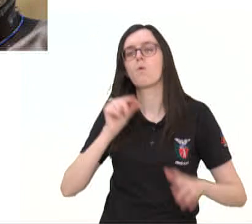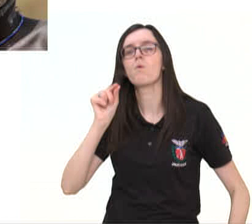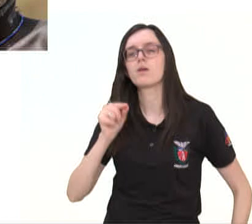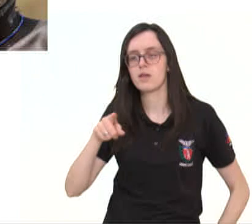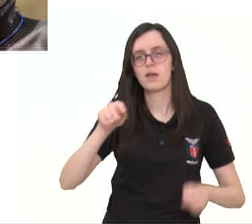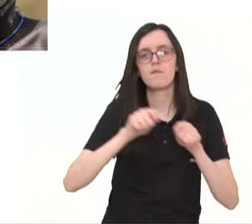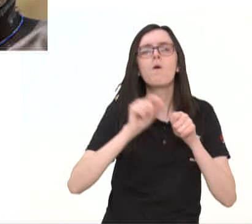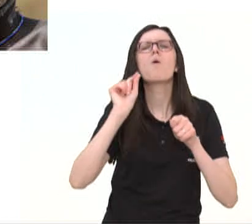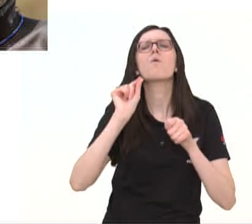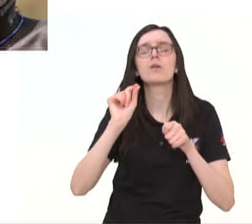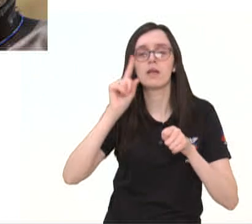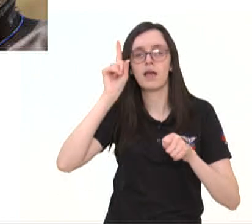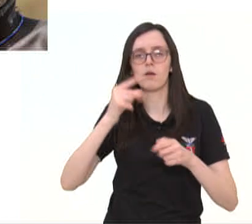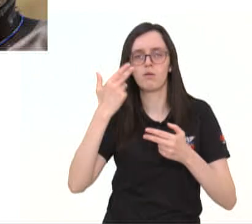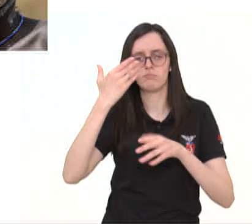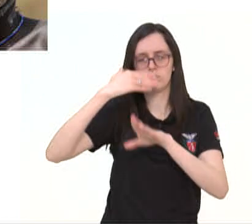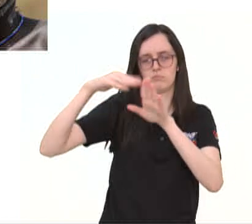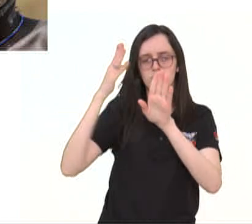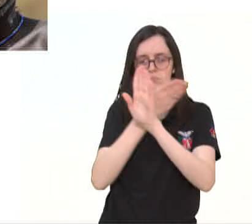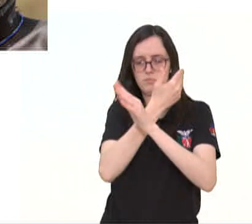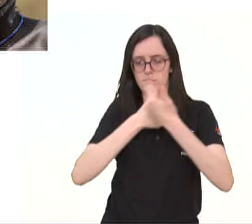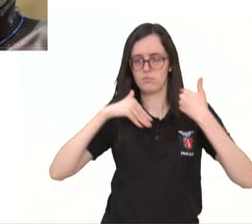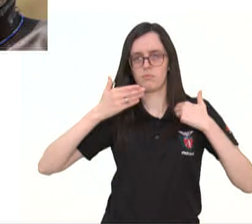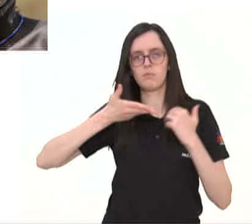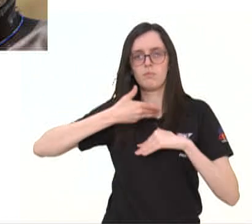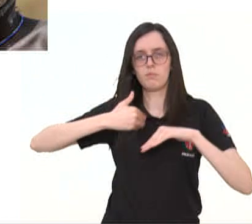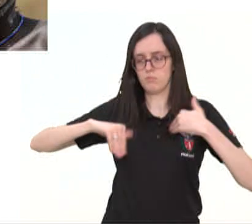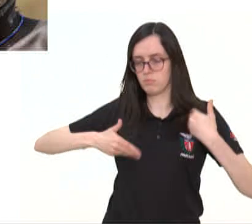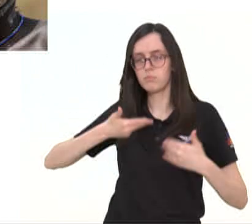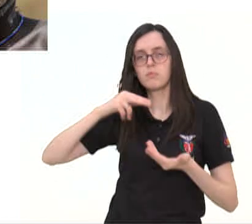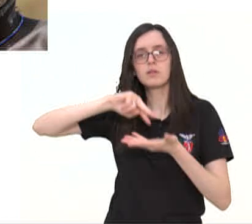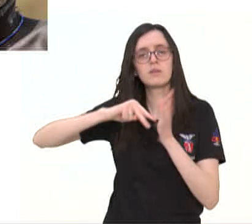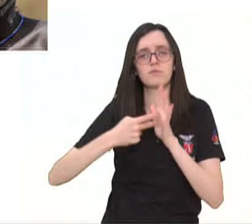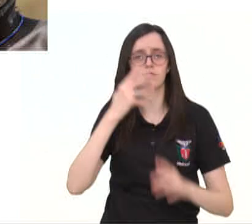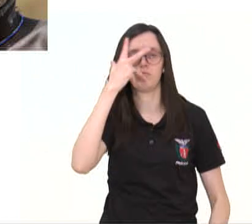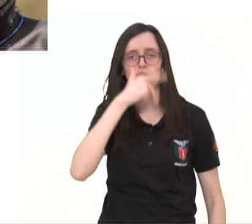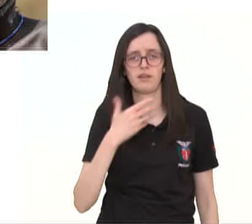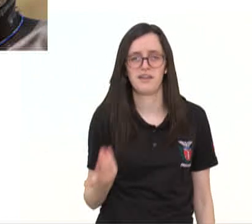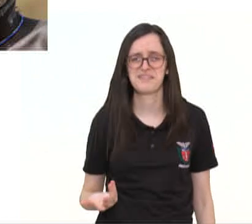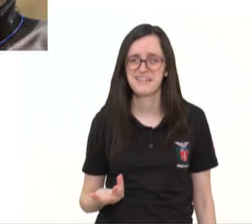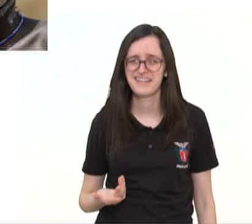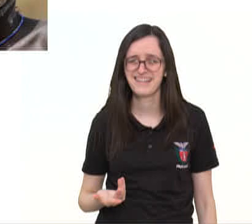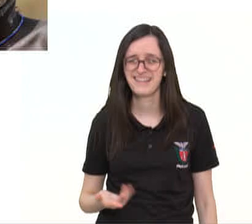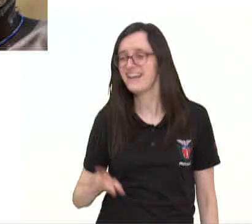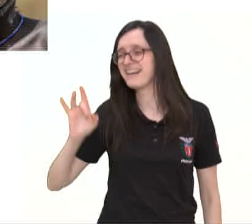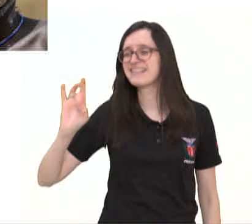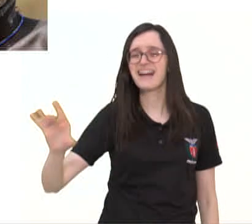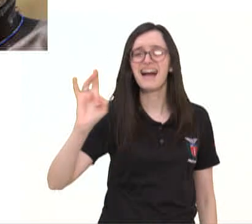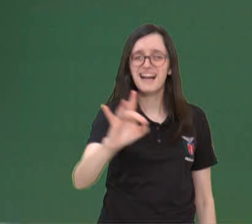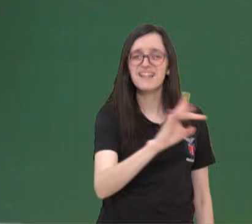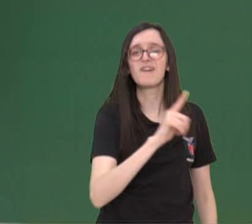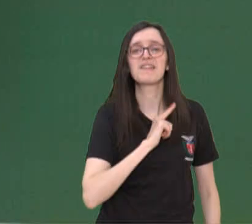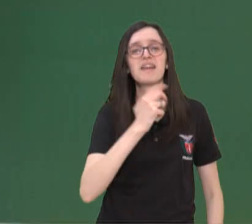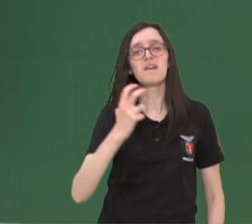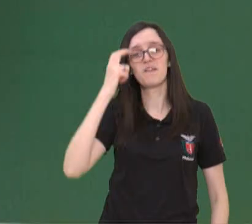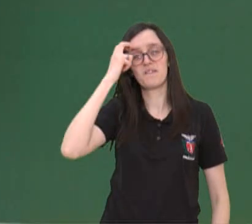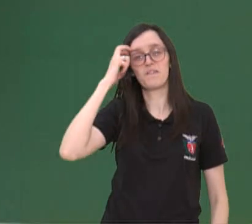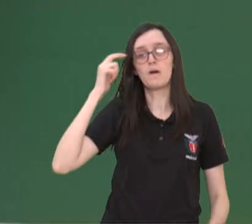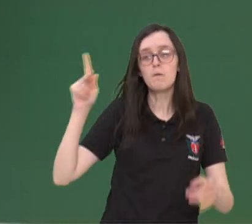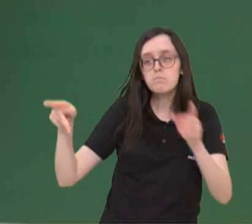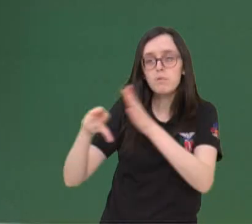faziam marcas no corpo e aquelas marcas representariam beleza. Então, cada um tem uma